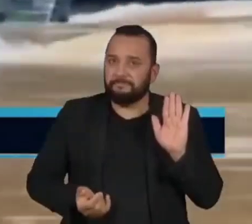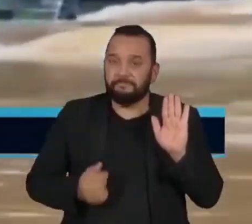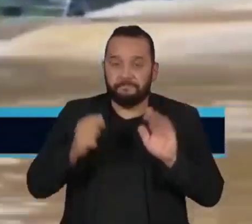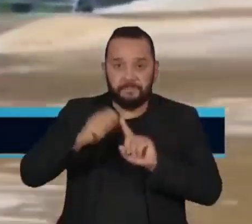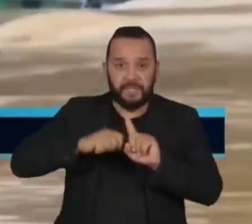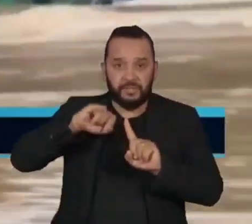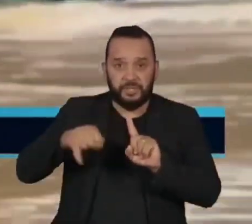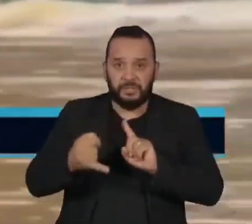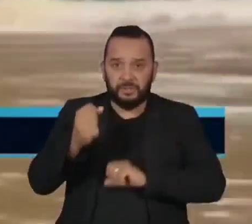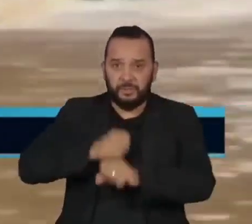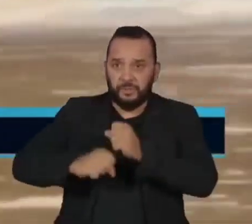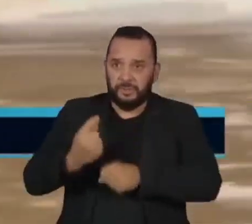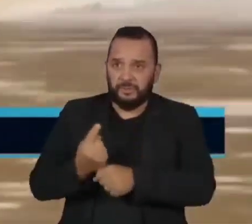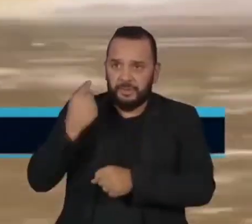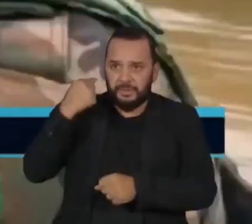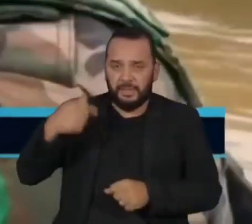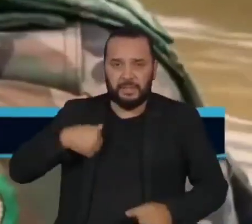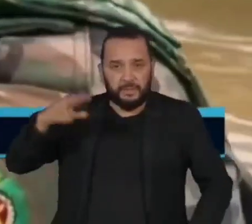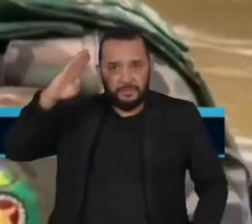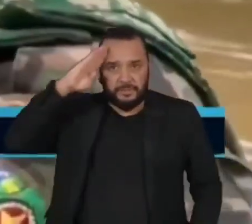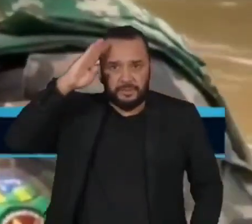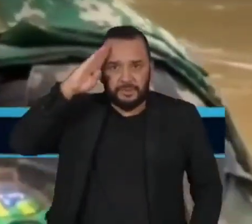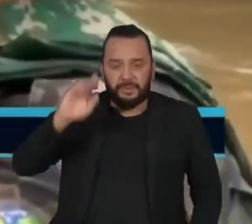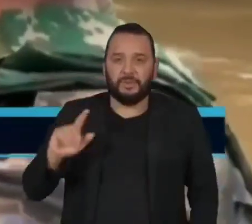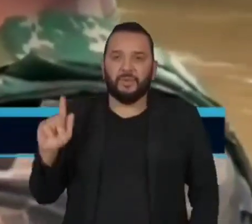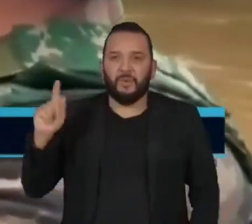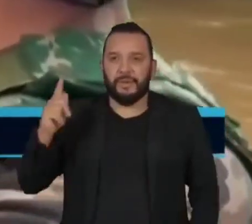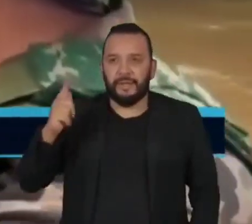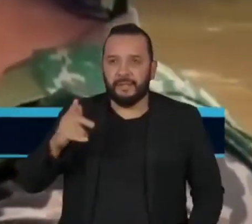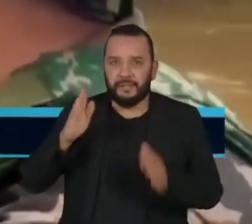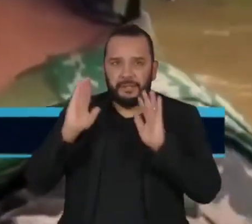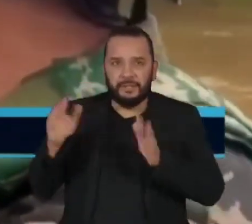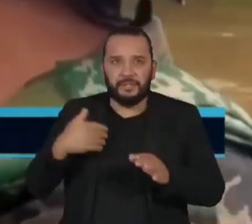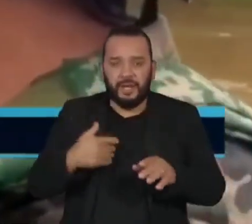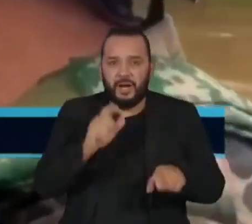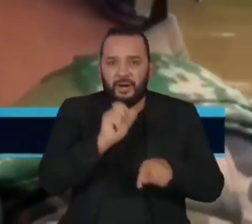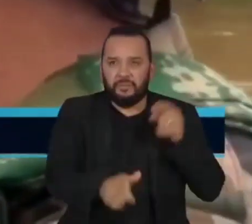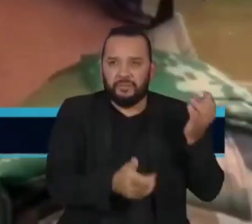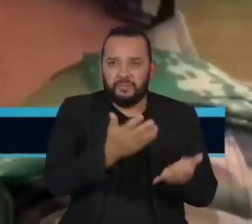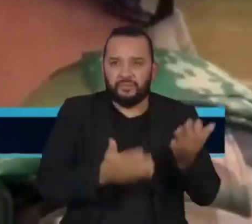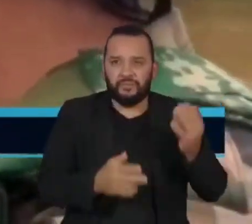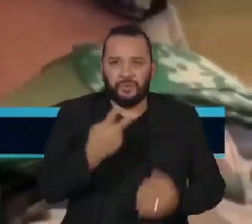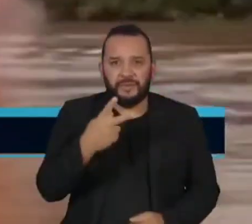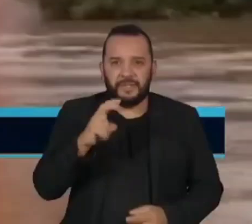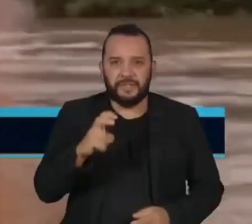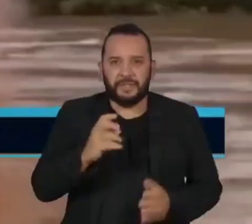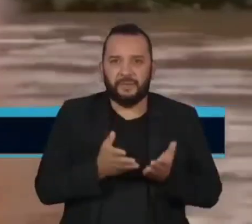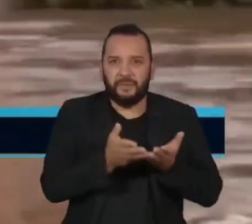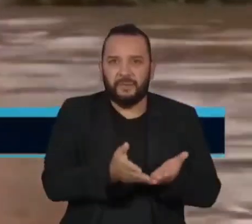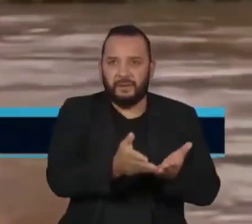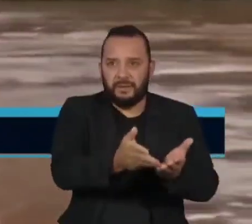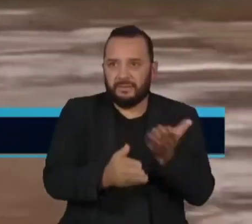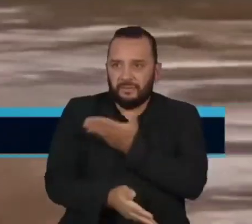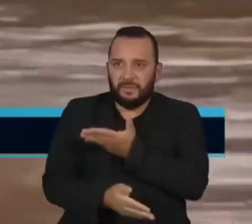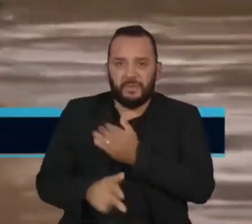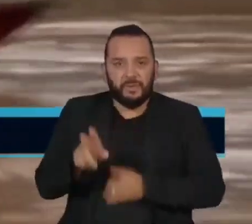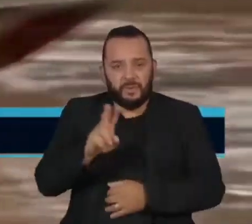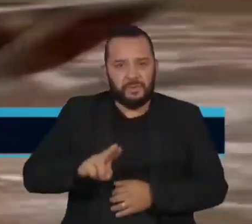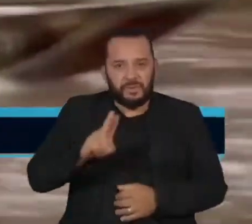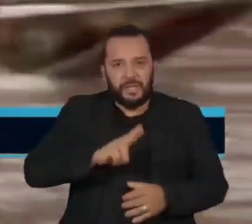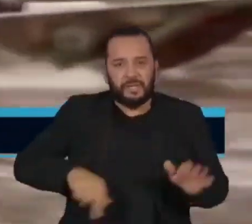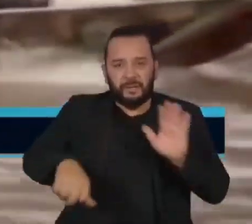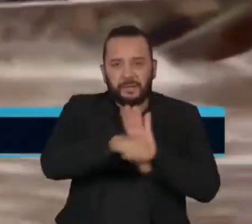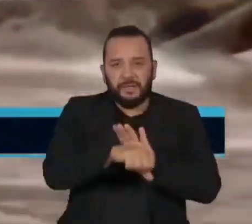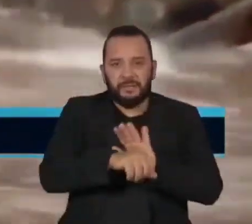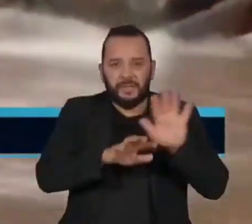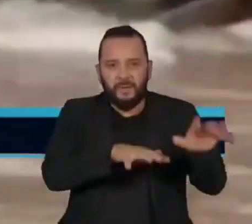o Batalhão Ambiental da Polícia Militar de Goiás já queimou pelo menos 25 balsas usadas por garimpeiros ilegais